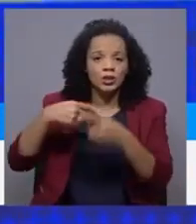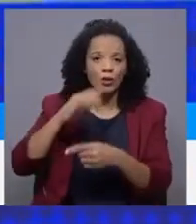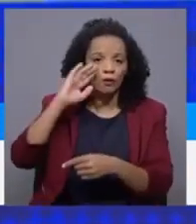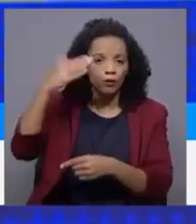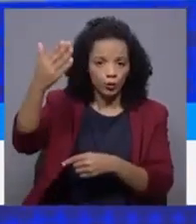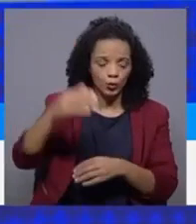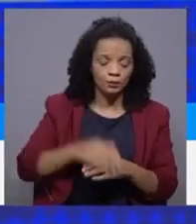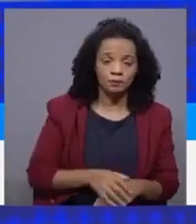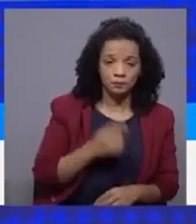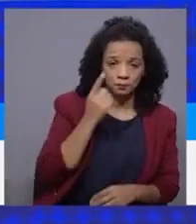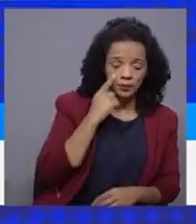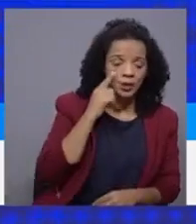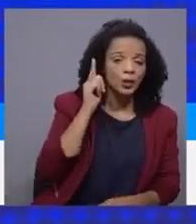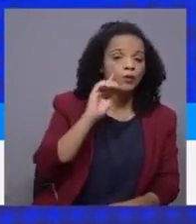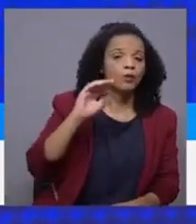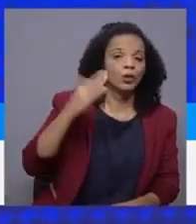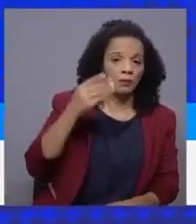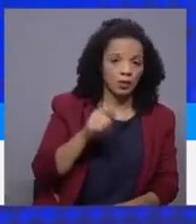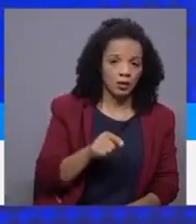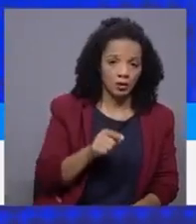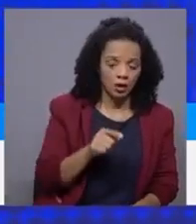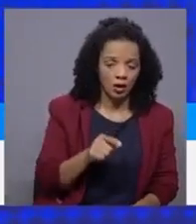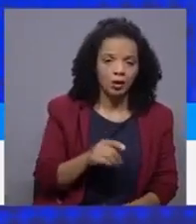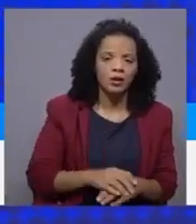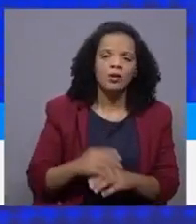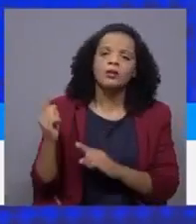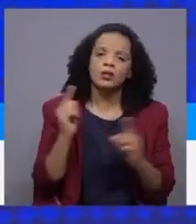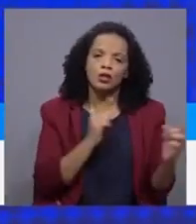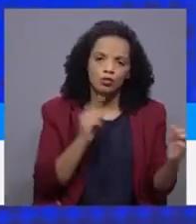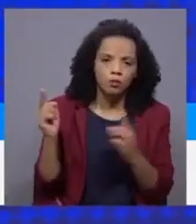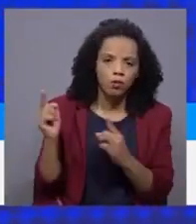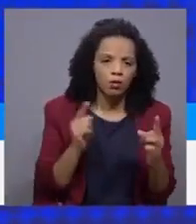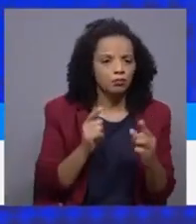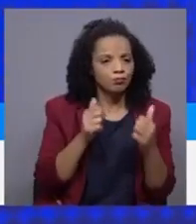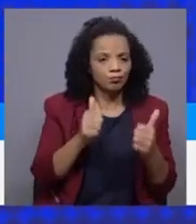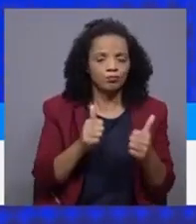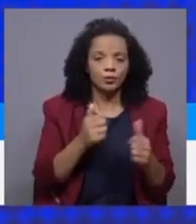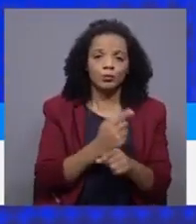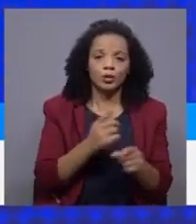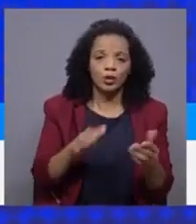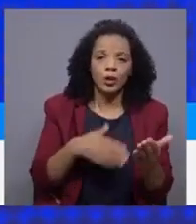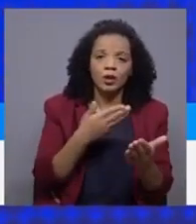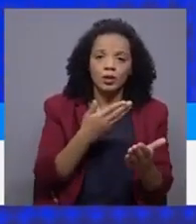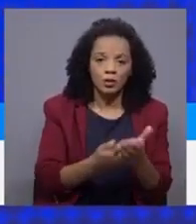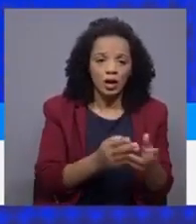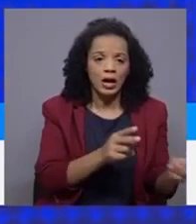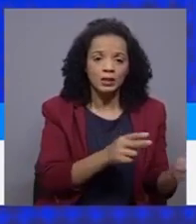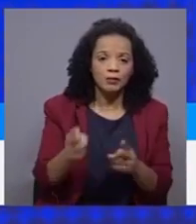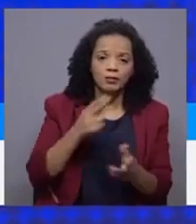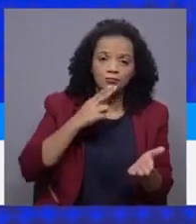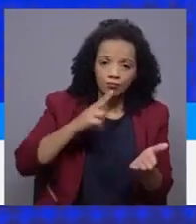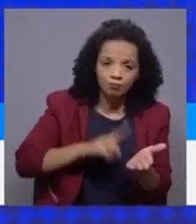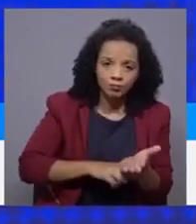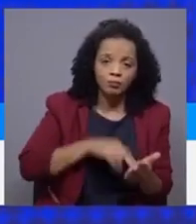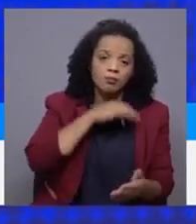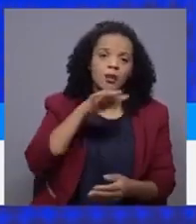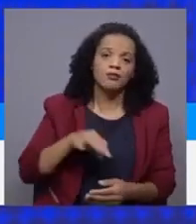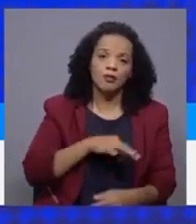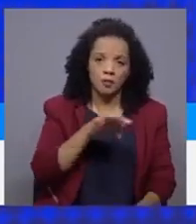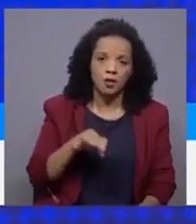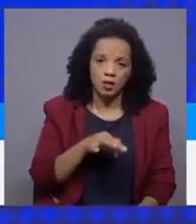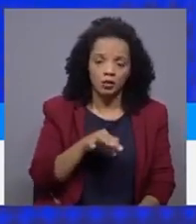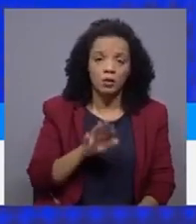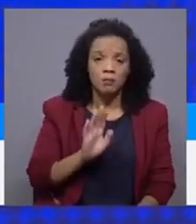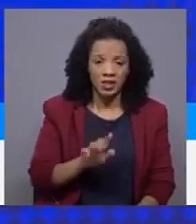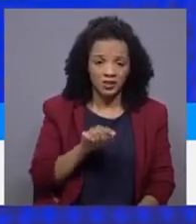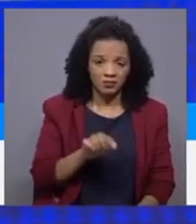acho que é fundamental que haja uma boa cobertura ao nível de transportes públicos, de modo a que eles possam constituir uma verdadeira alternativa e opção para as famílias,